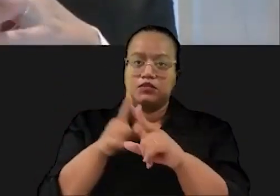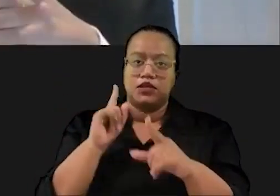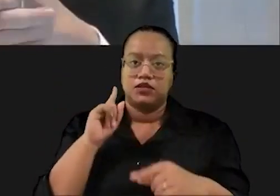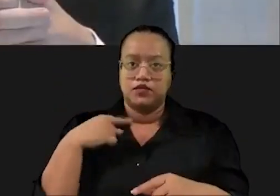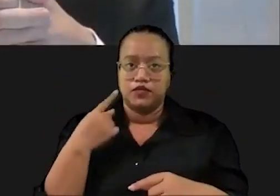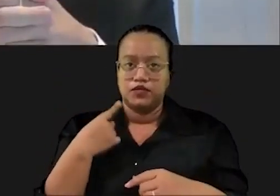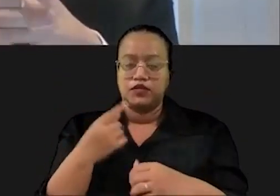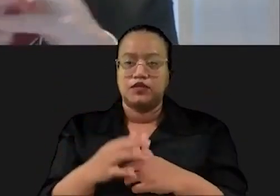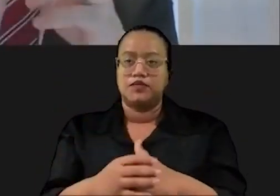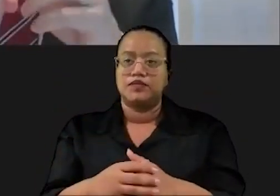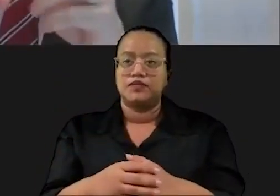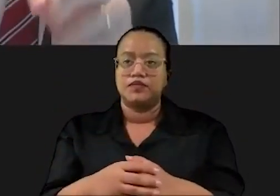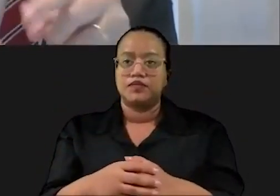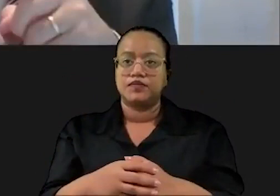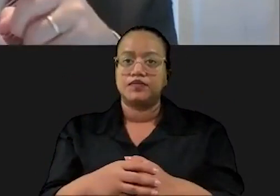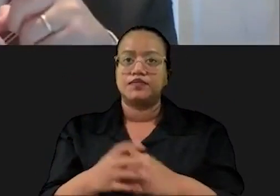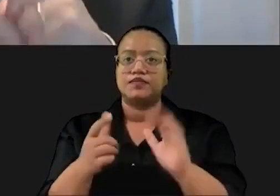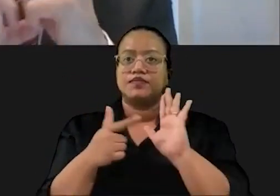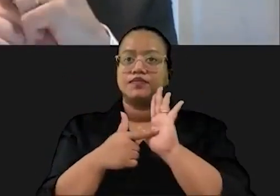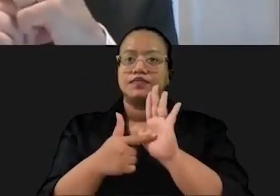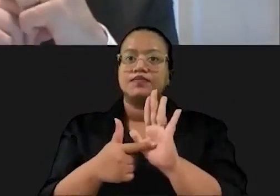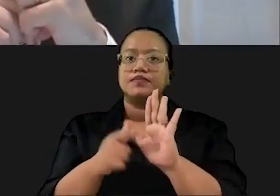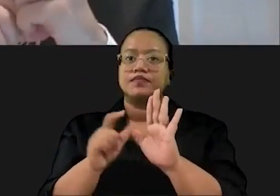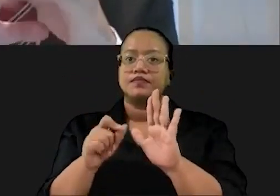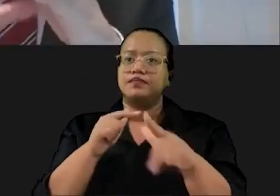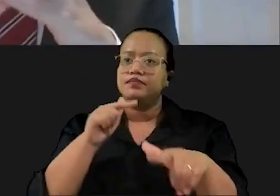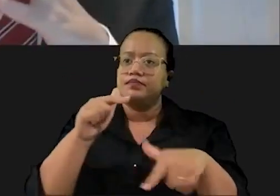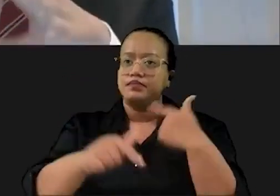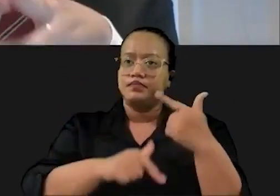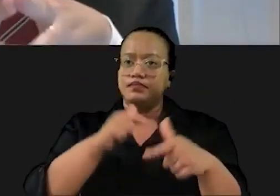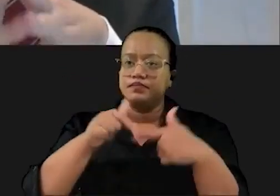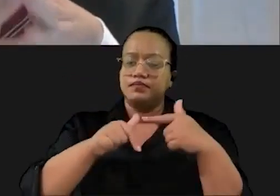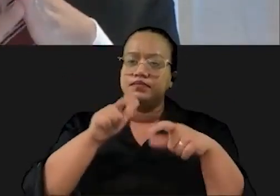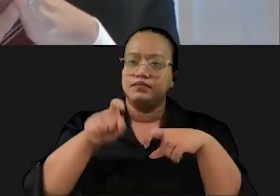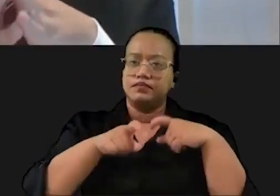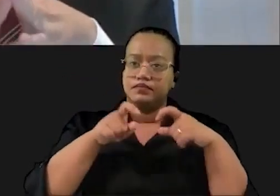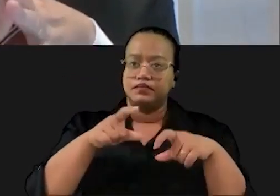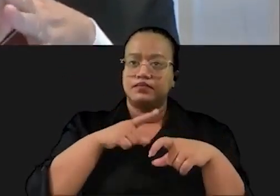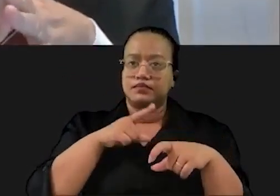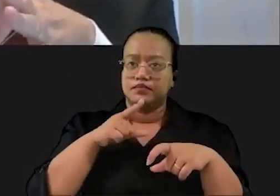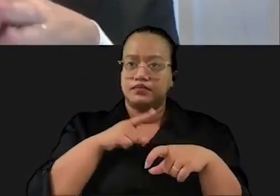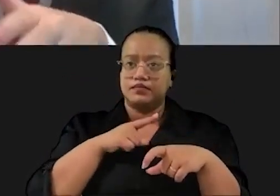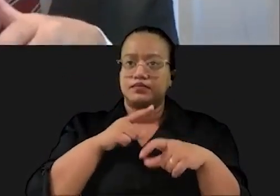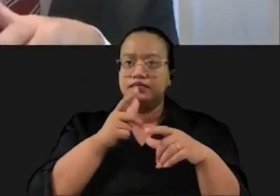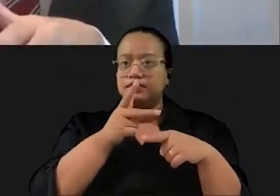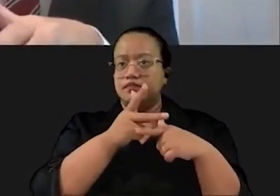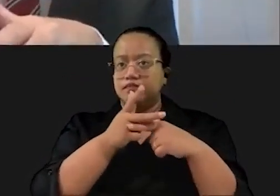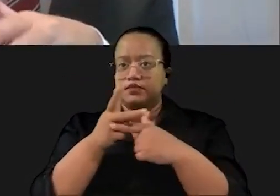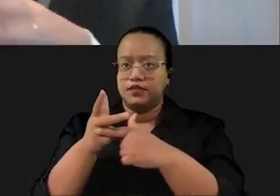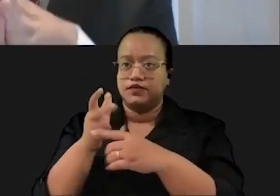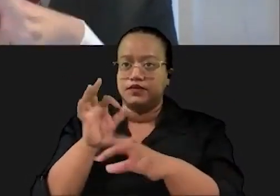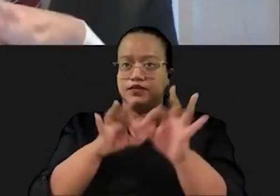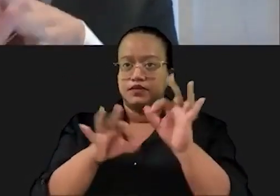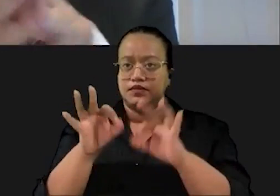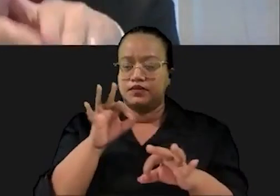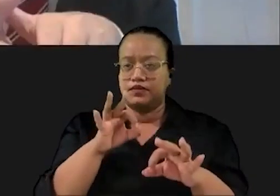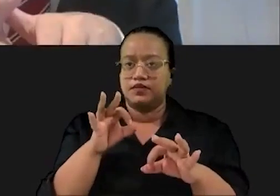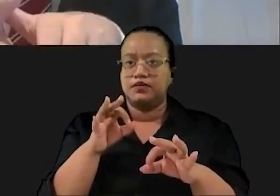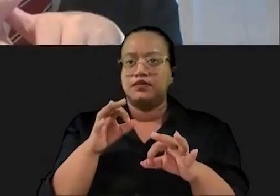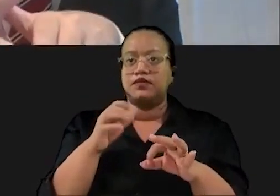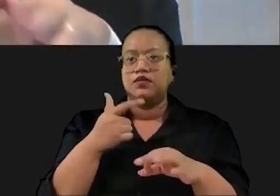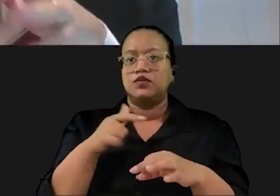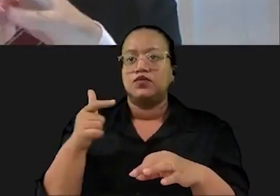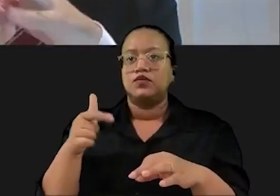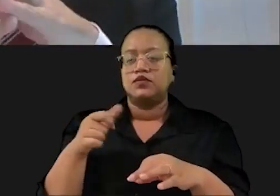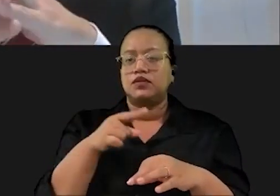rural mediante a produção de um vídeo. Não se trata de um fluxo cuja adesão seja compulsória para a parte, mas a partir do momento que